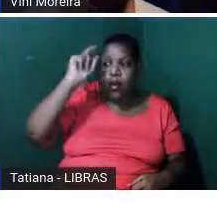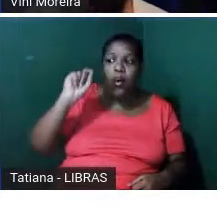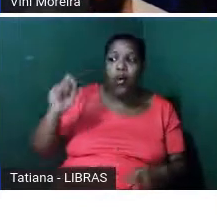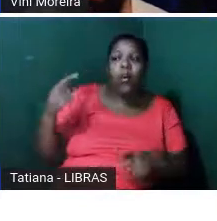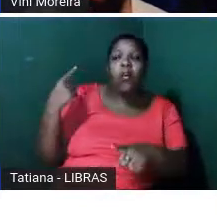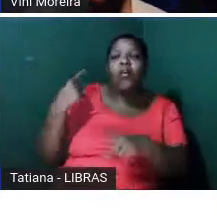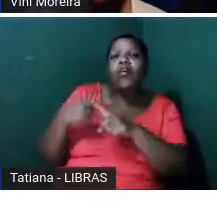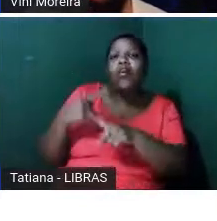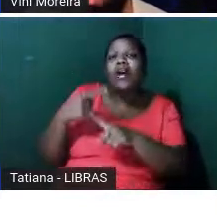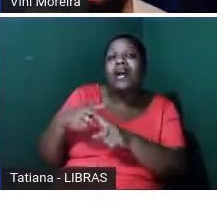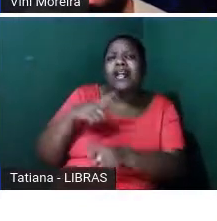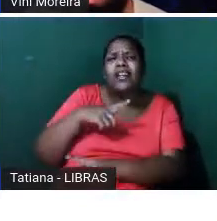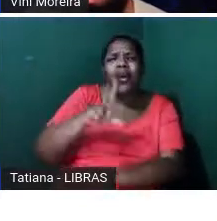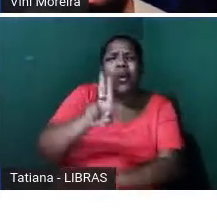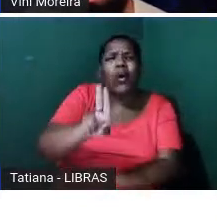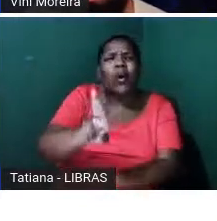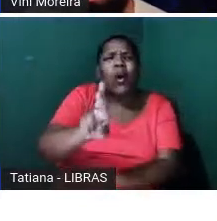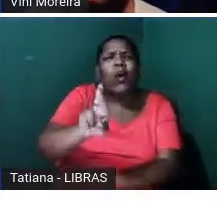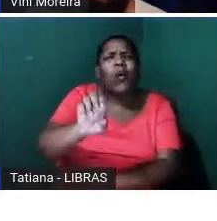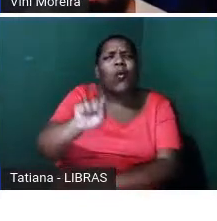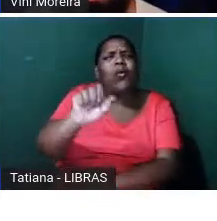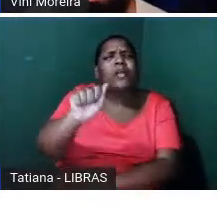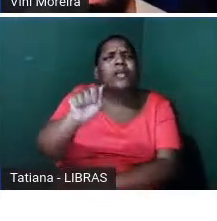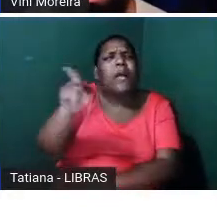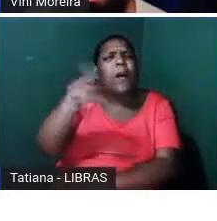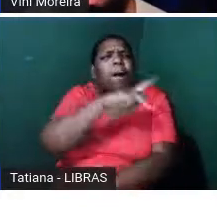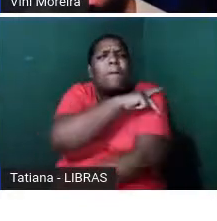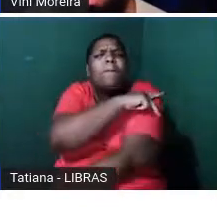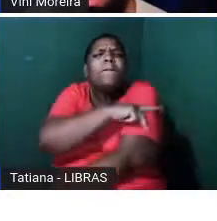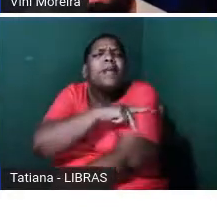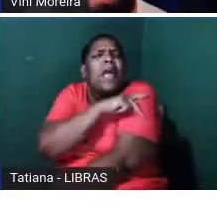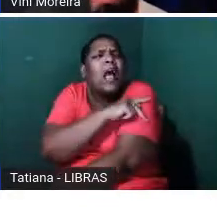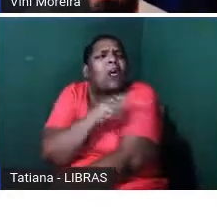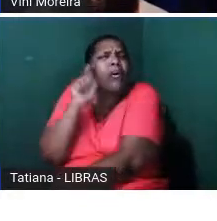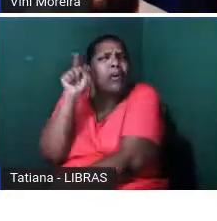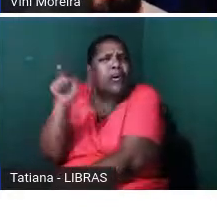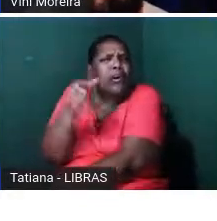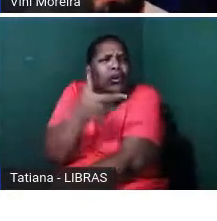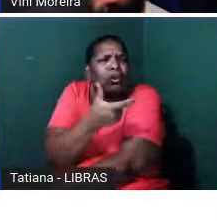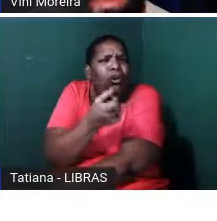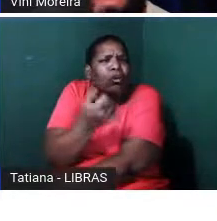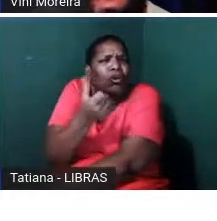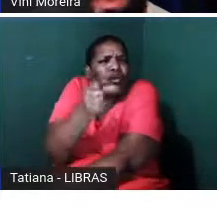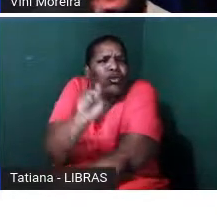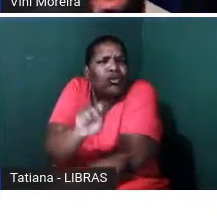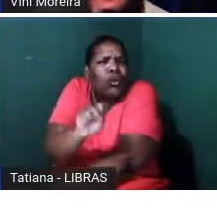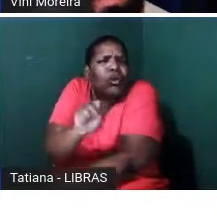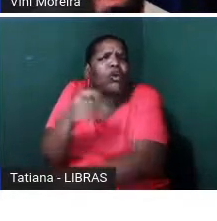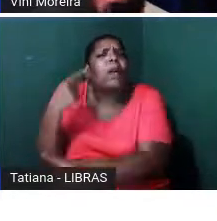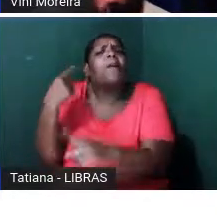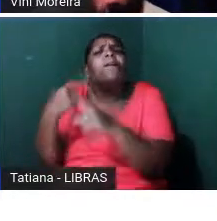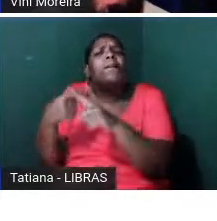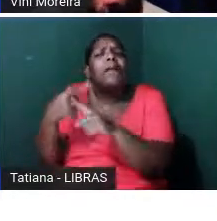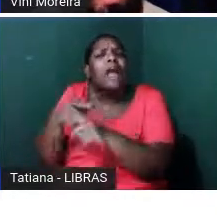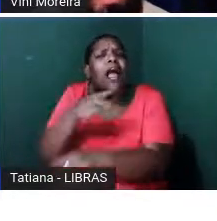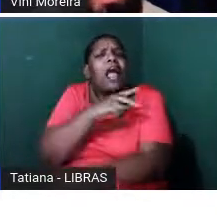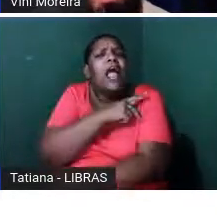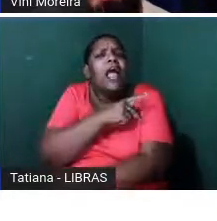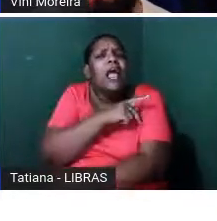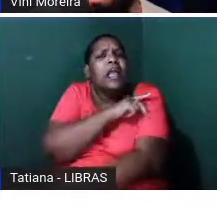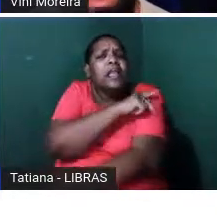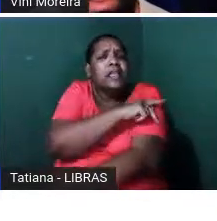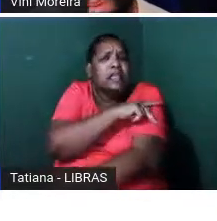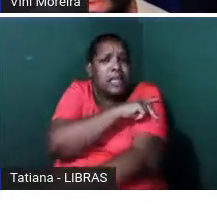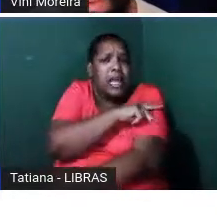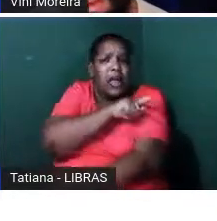quê Porque é que o tio uma ursa no Piauí em 2018 e porque essa opção precisava ir para São Paulo